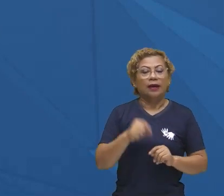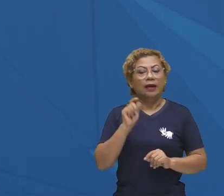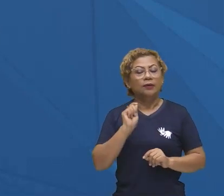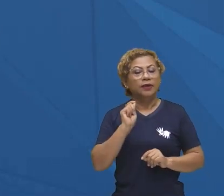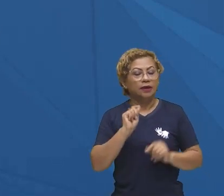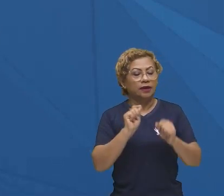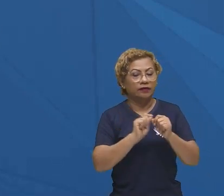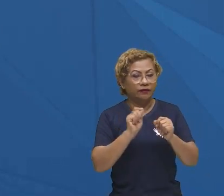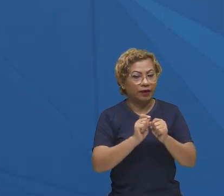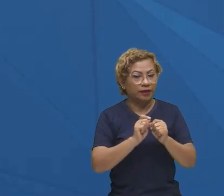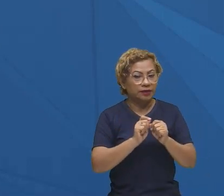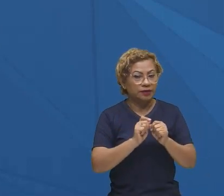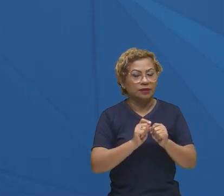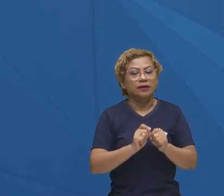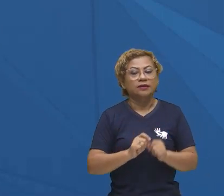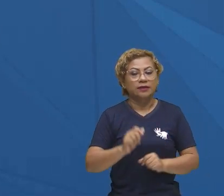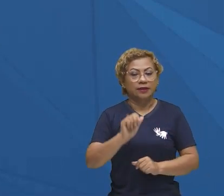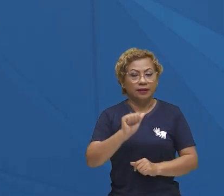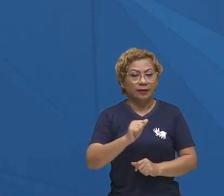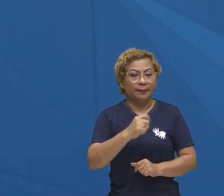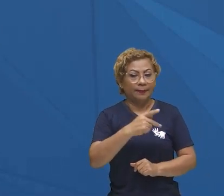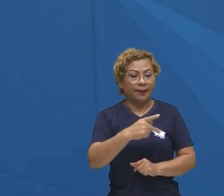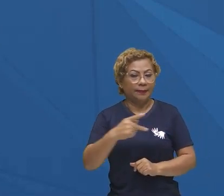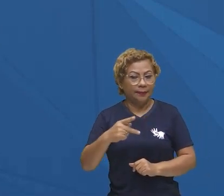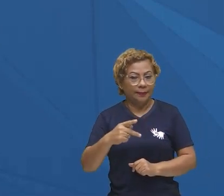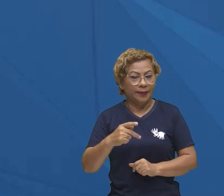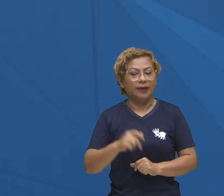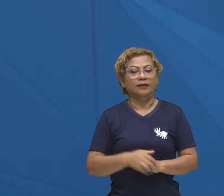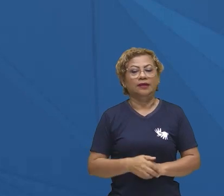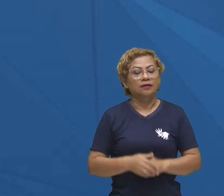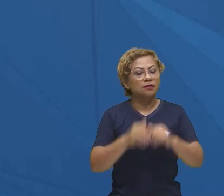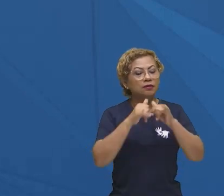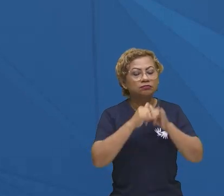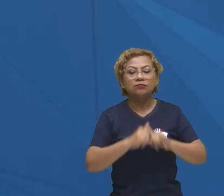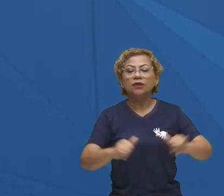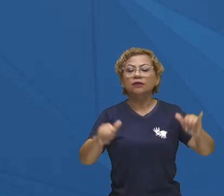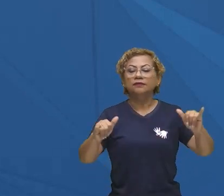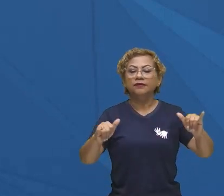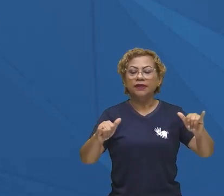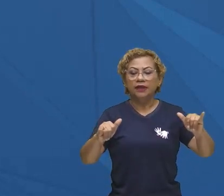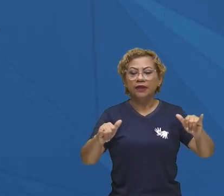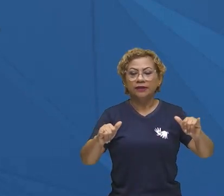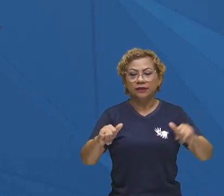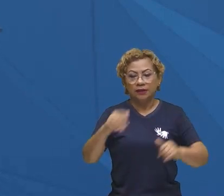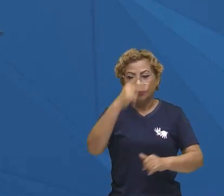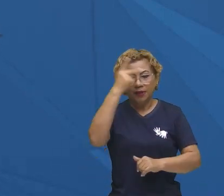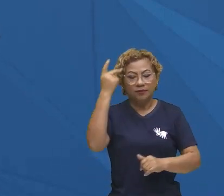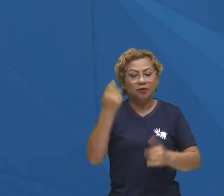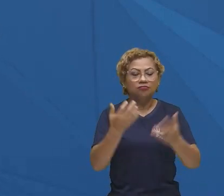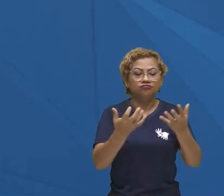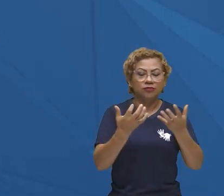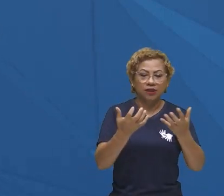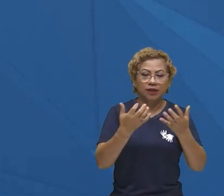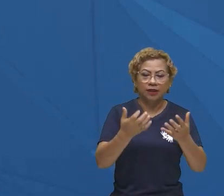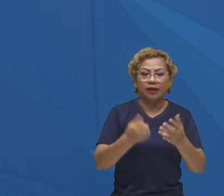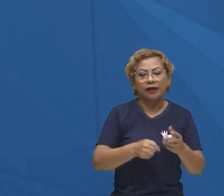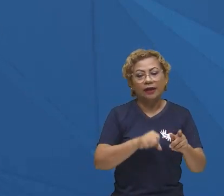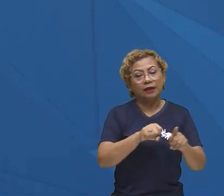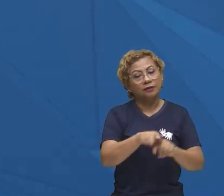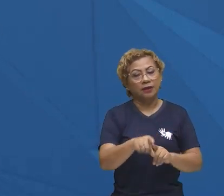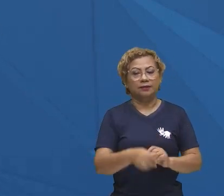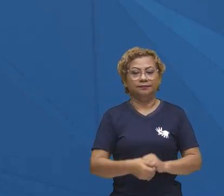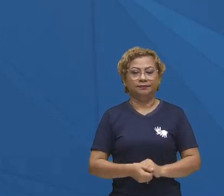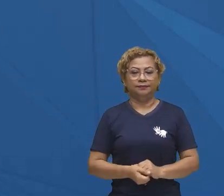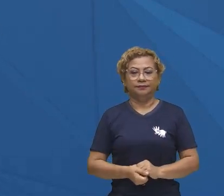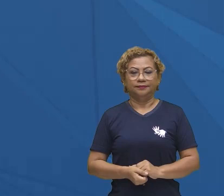esse aplicativo, o site do Airbnb, ele faz com que você, proprietário do imóvel, coloque o seu imóvel à disposição para